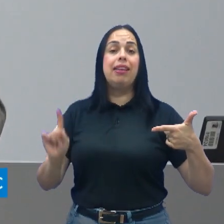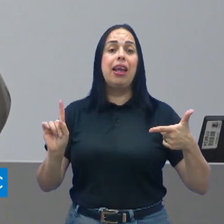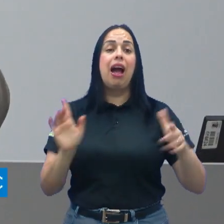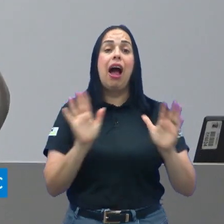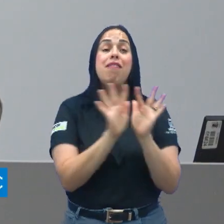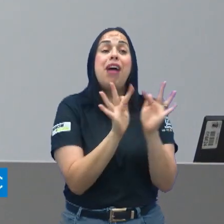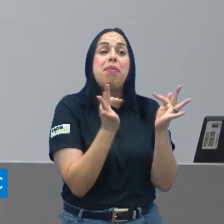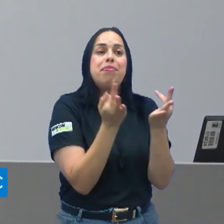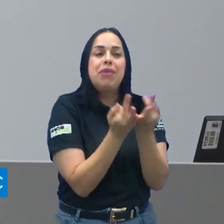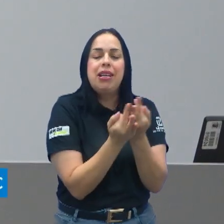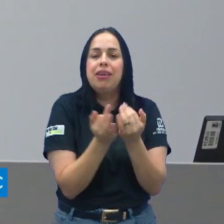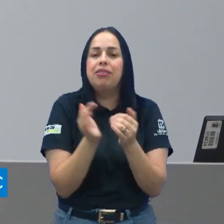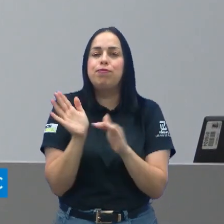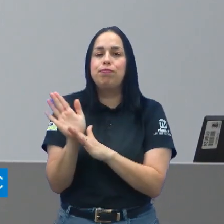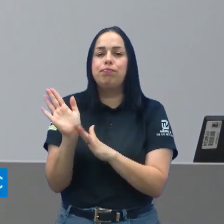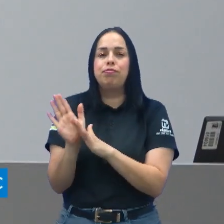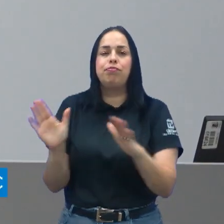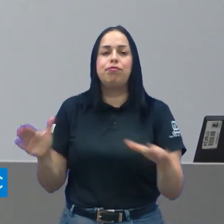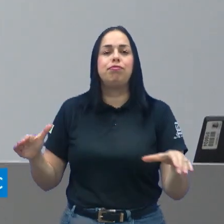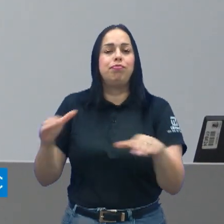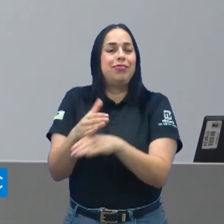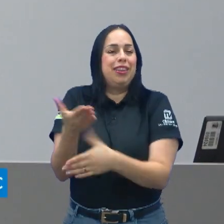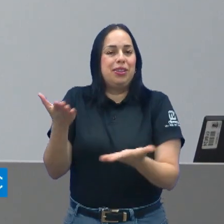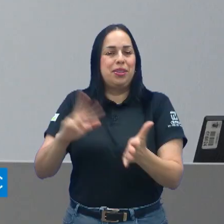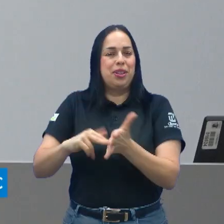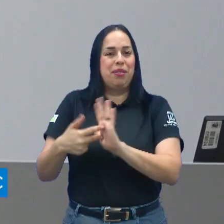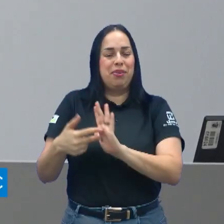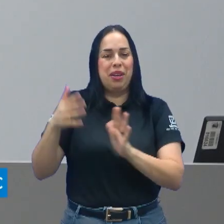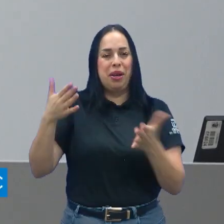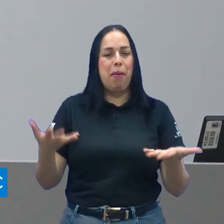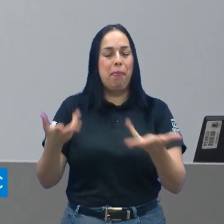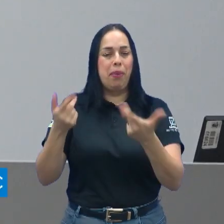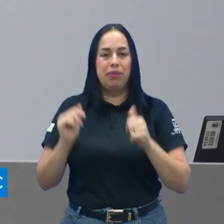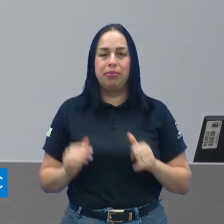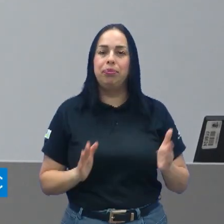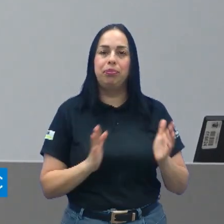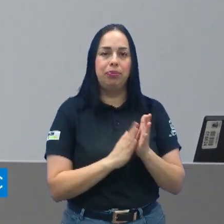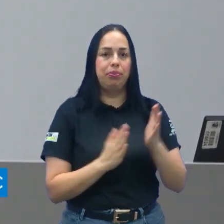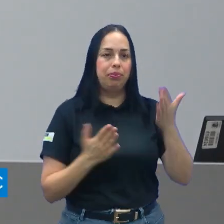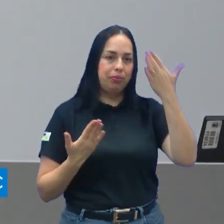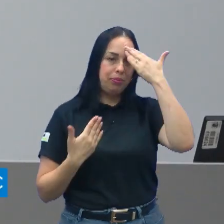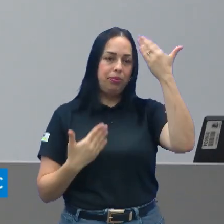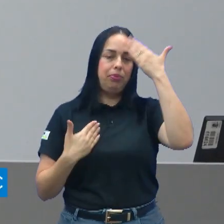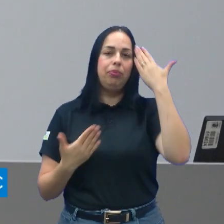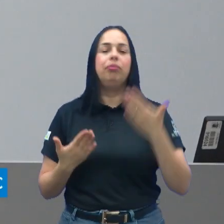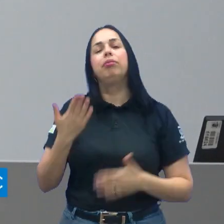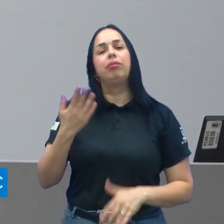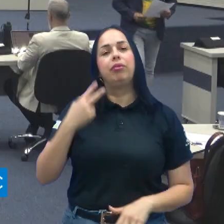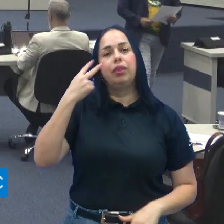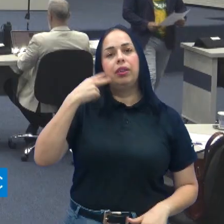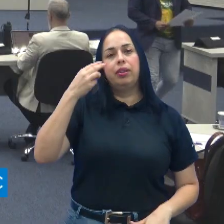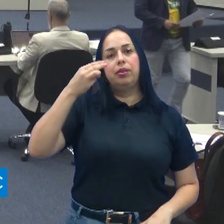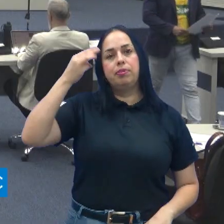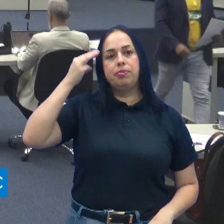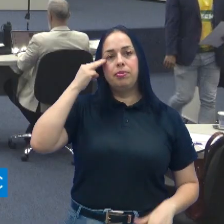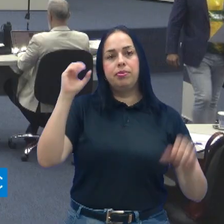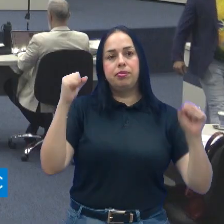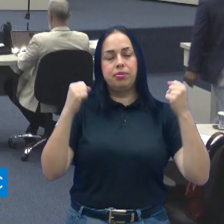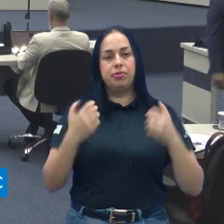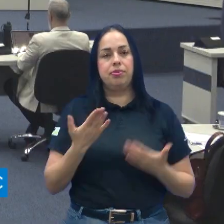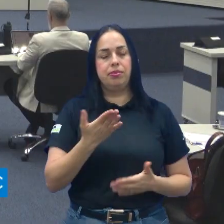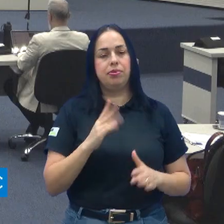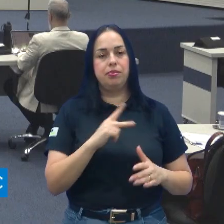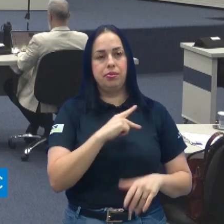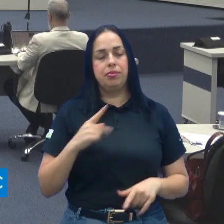mas ele é completo na vida, né, vereador? Isso aí, presidente. Obrigado, obrigado. Com a palavra, o vereador Marcão da Academia. Senhor presidente, quero